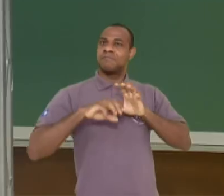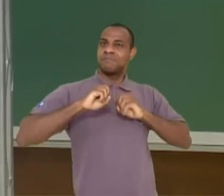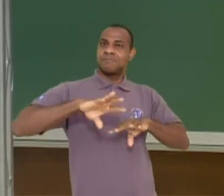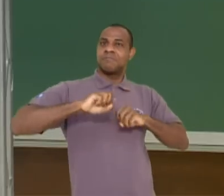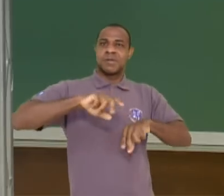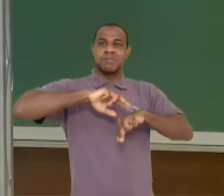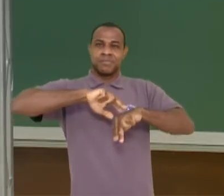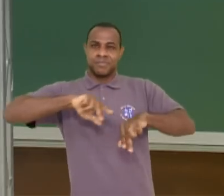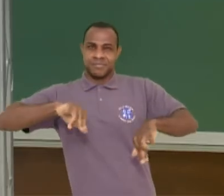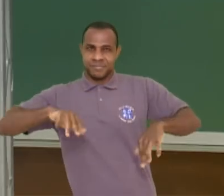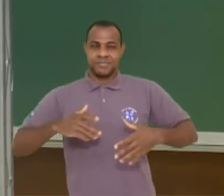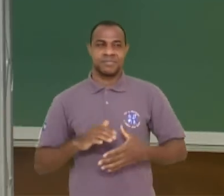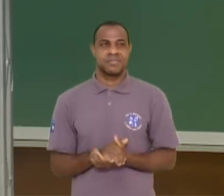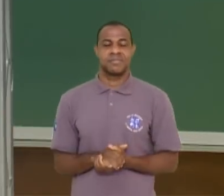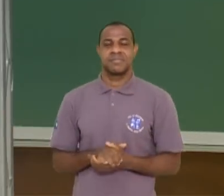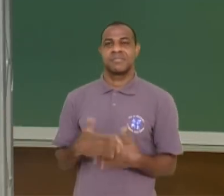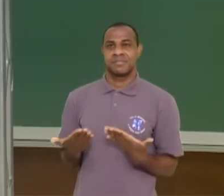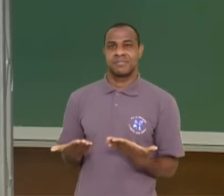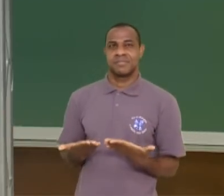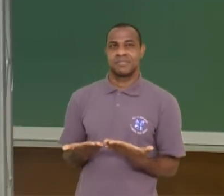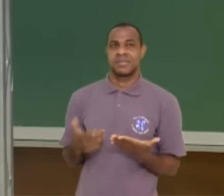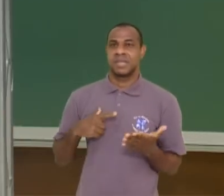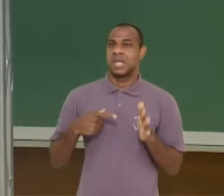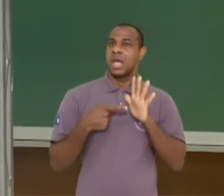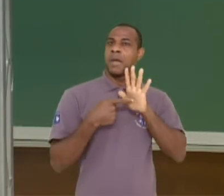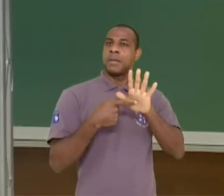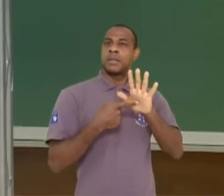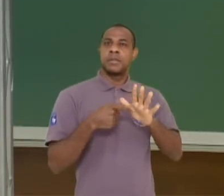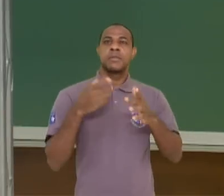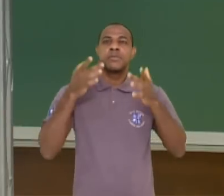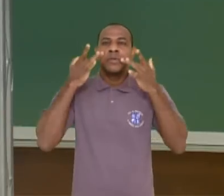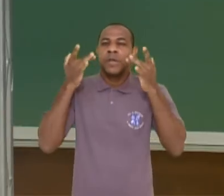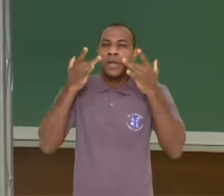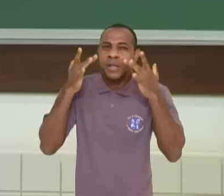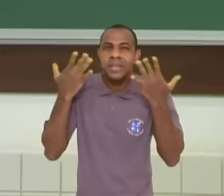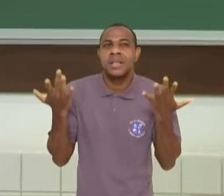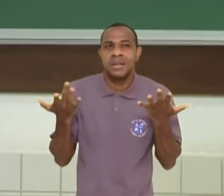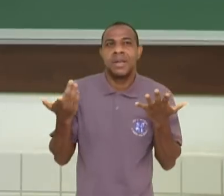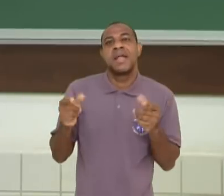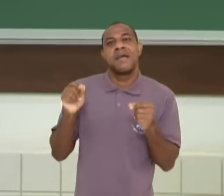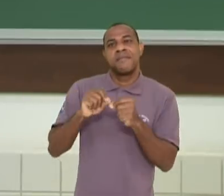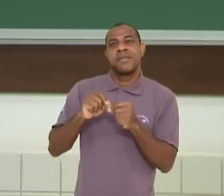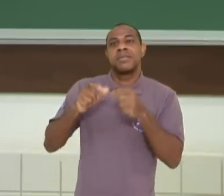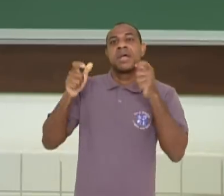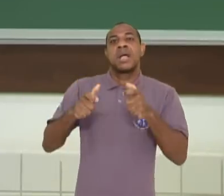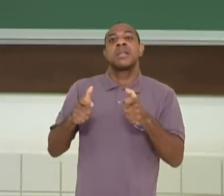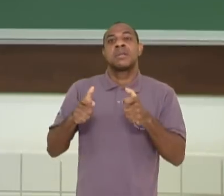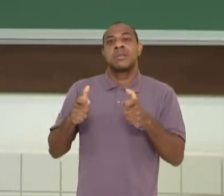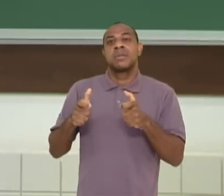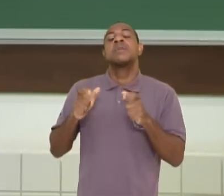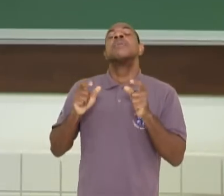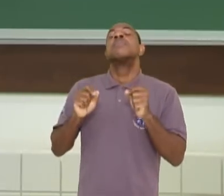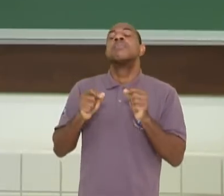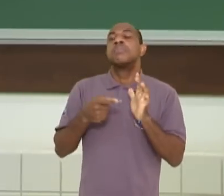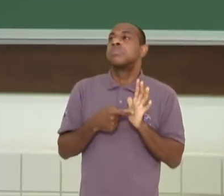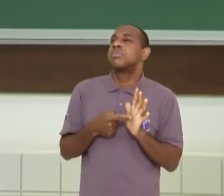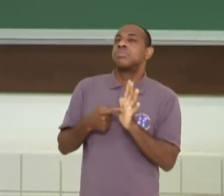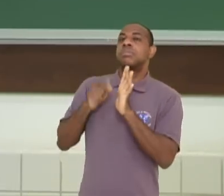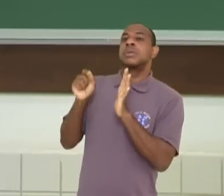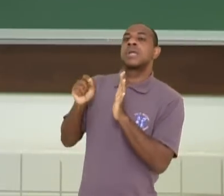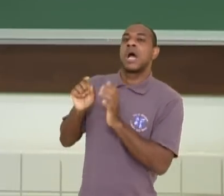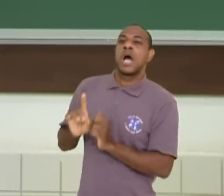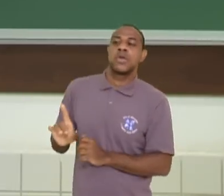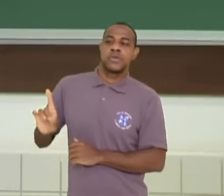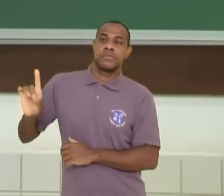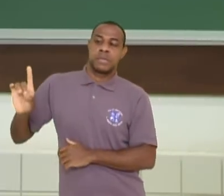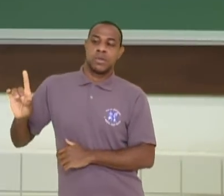vocês tiverem, então as apresentações teatrais, as lutas eram todas feitas aos deuses, né? Então a Dionísio não era diferente,